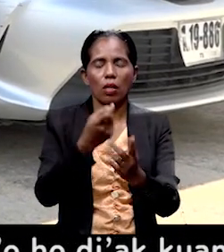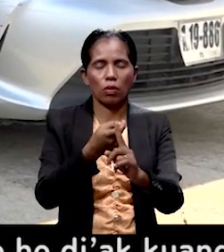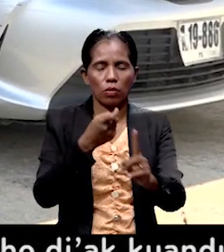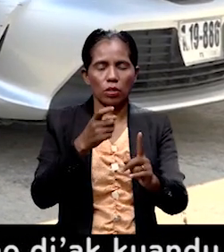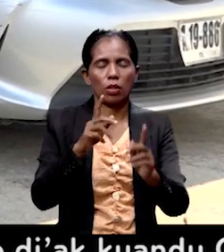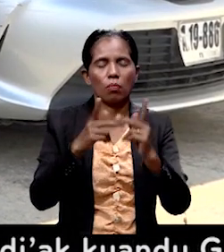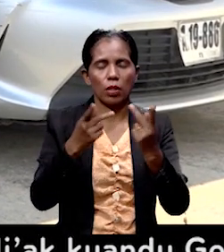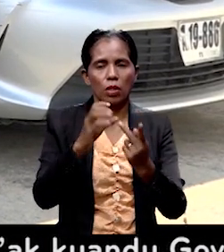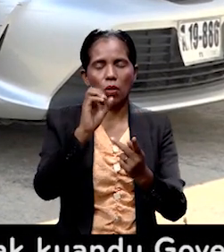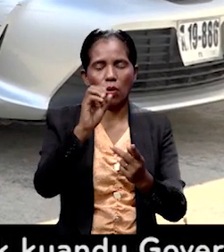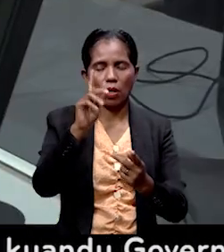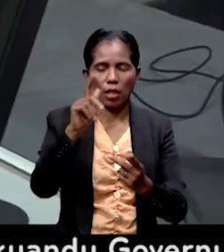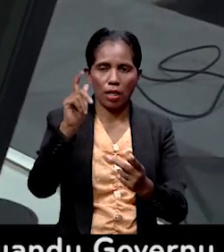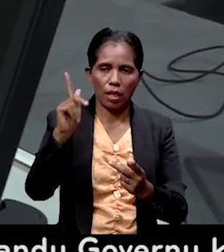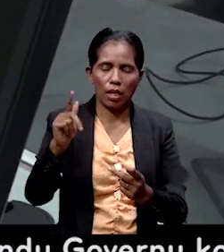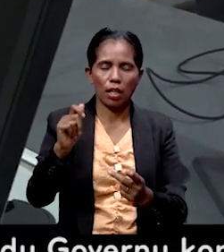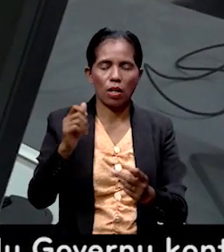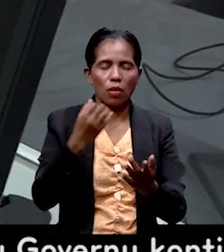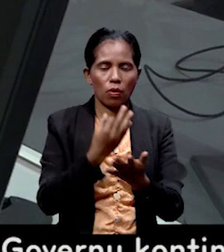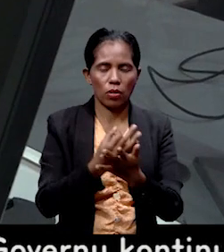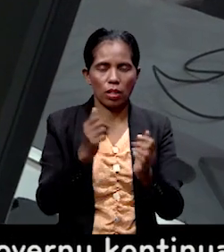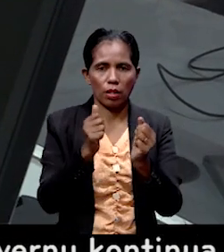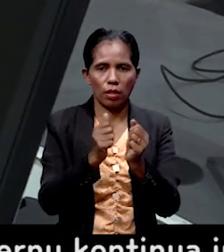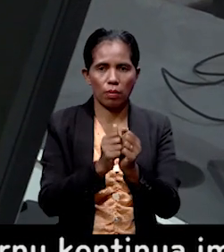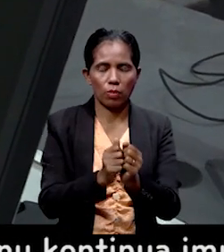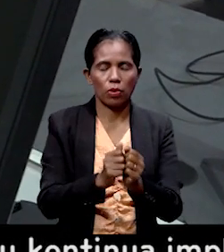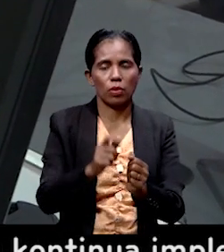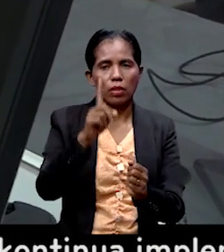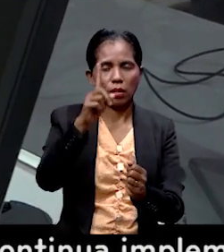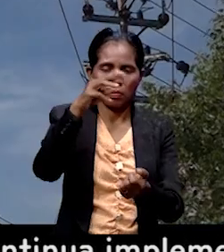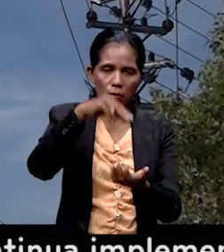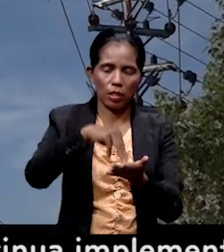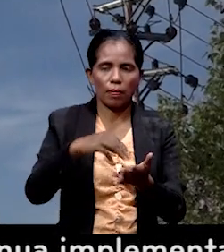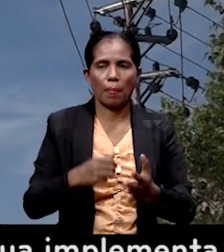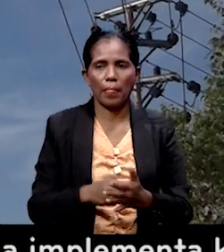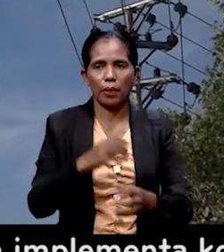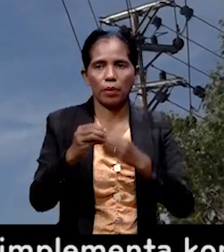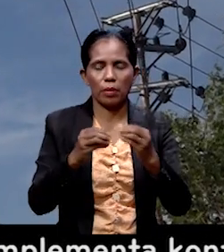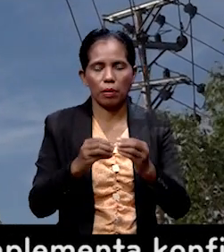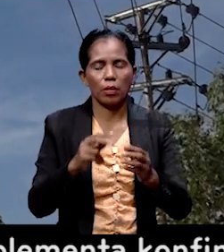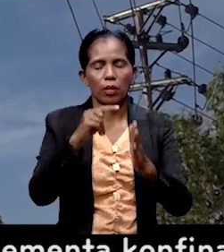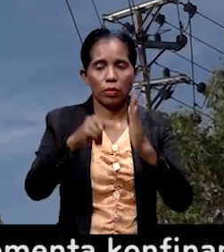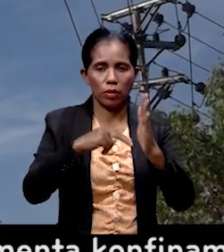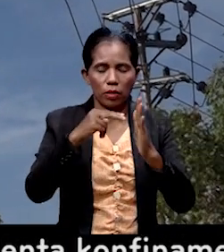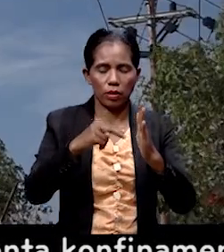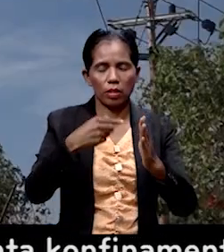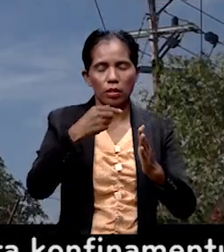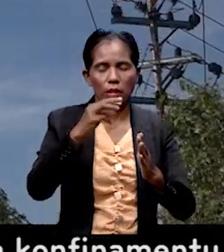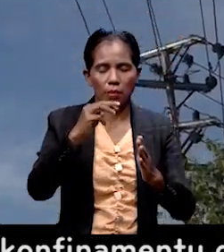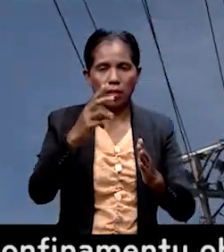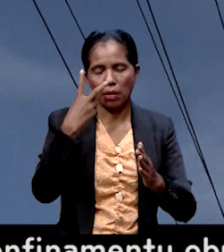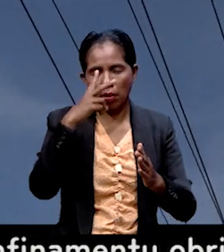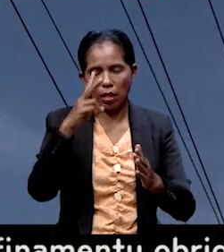Detel rasik ho montante dolar americano tokon ida resen. Relaciona ho notícia ne Zemiani tenta confirma ho parte